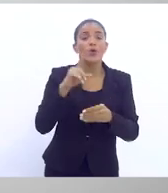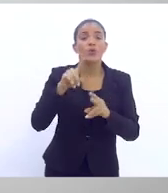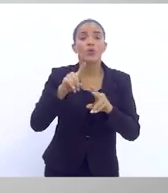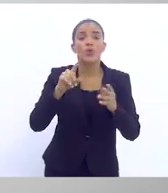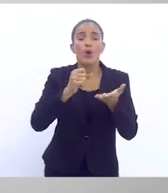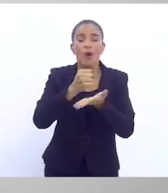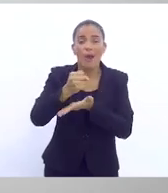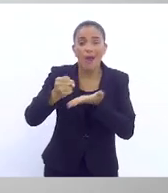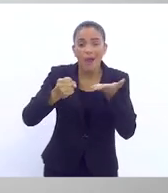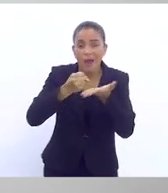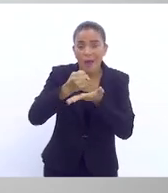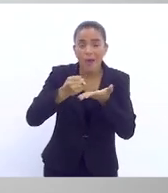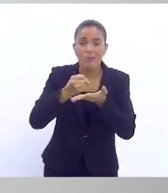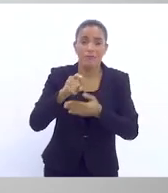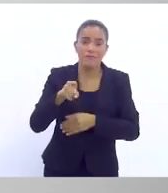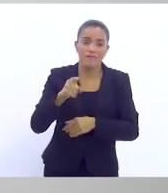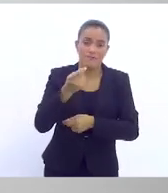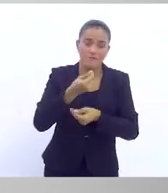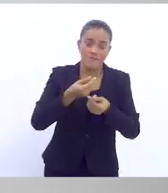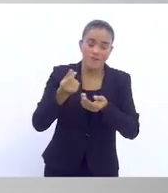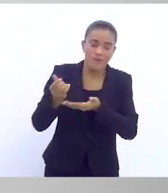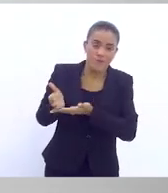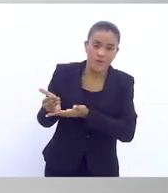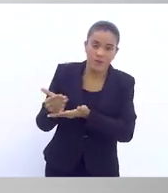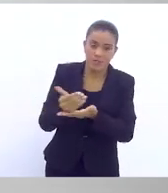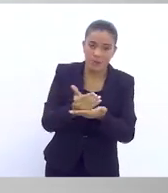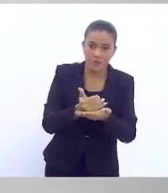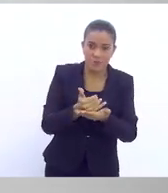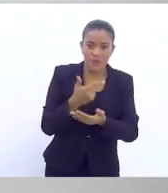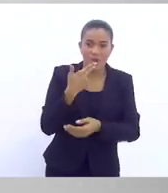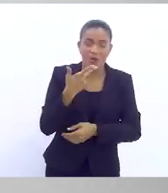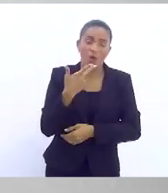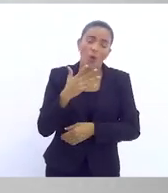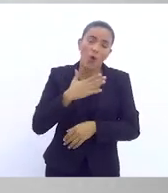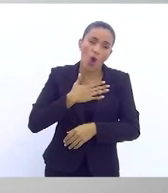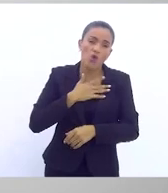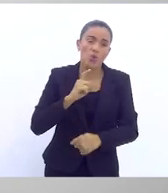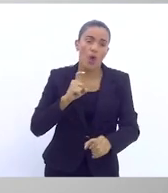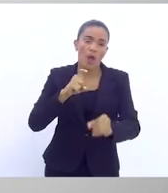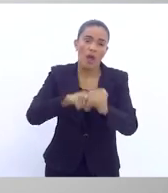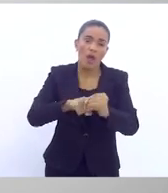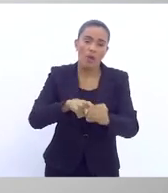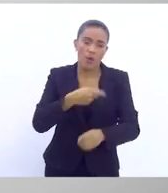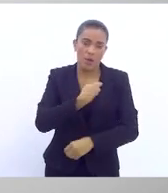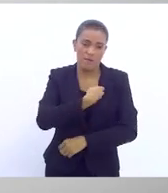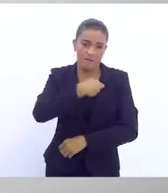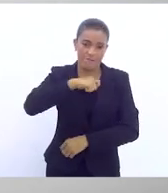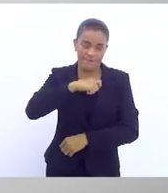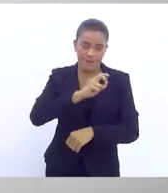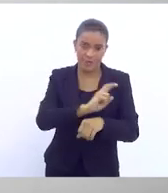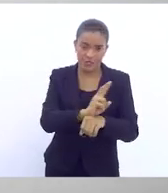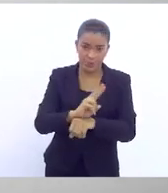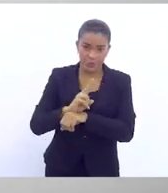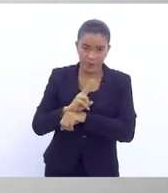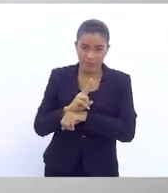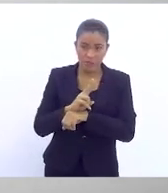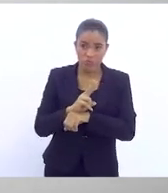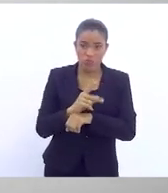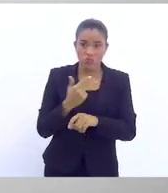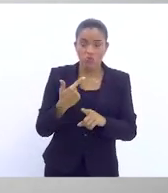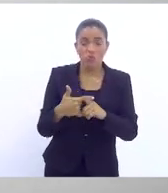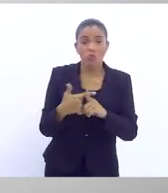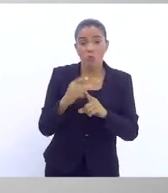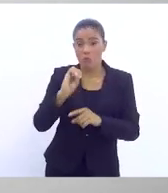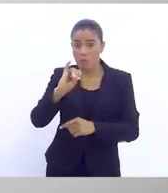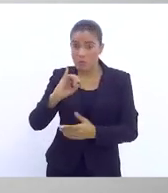fiscal eu preferi o nome antigo de âncora fiscal porque realmente se